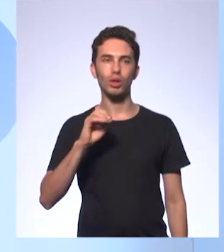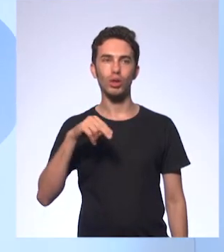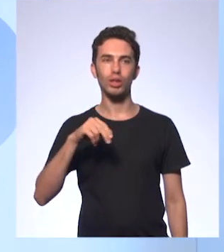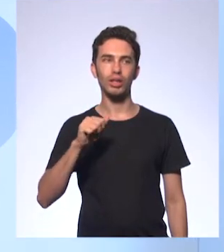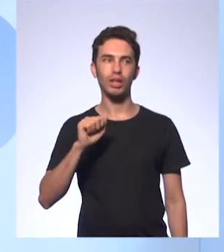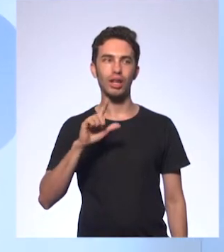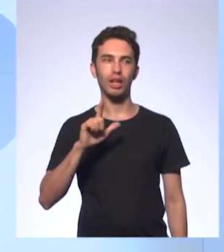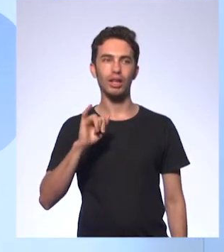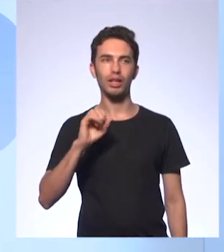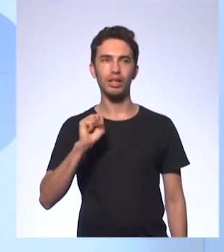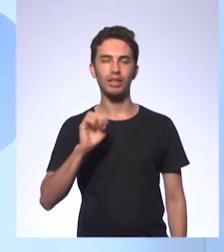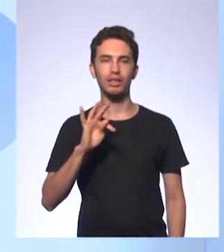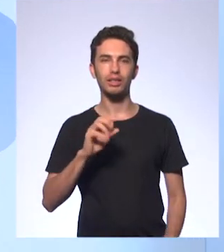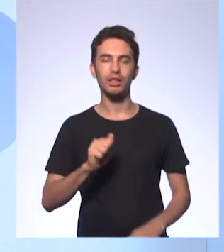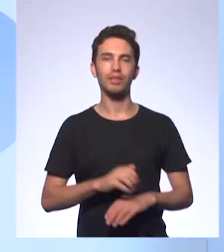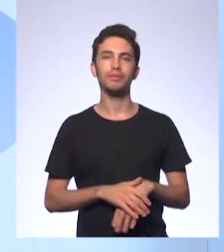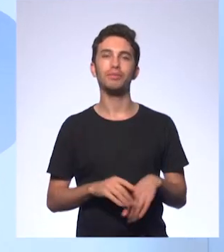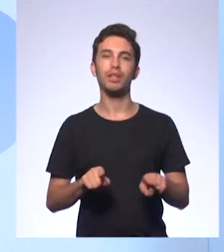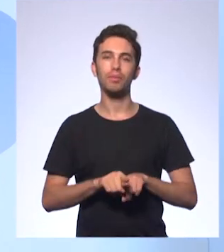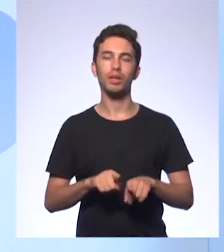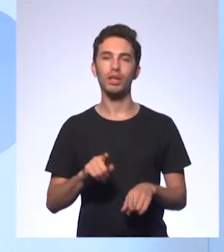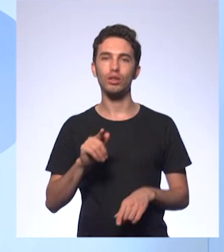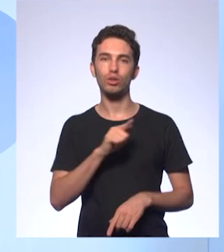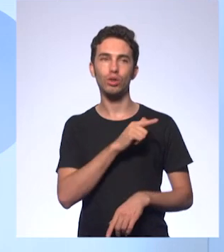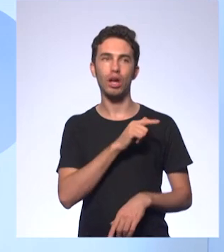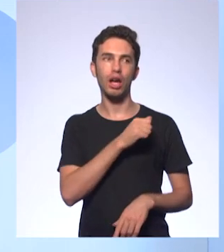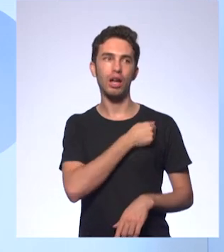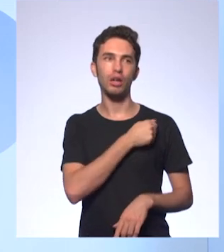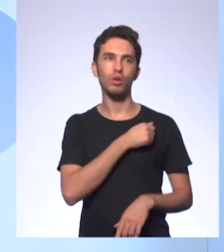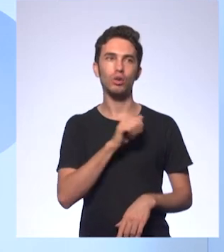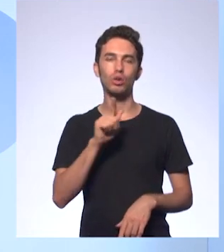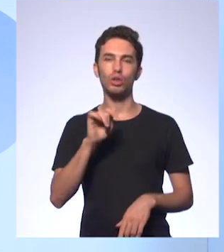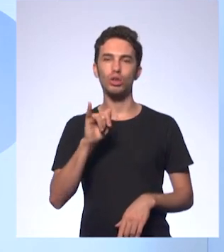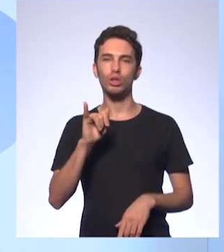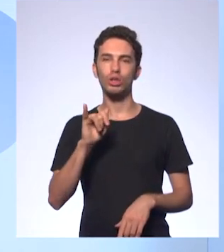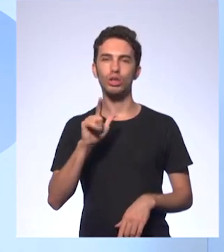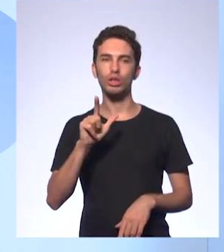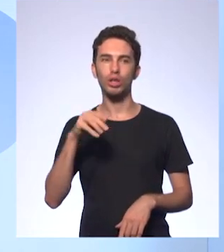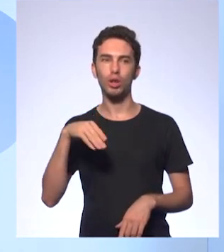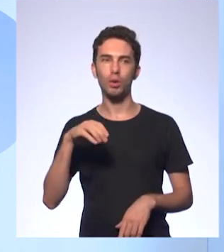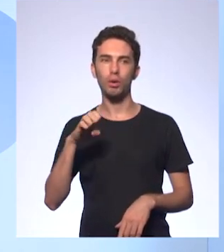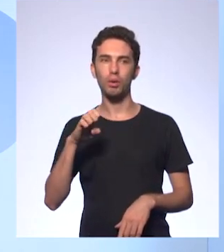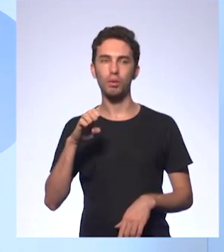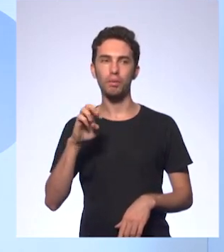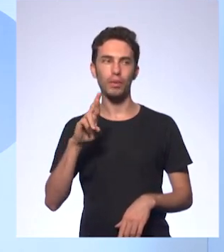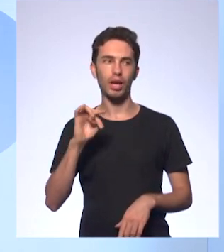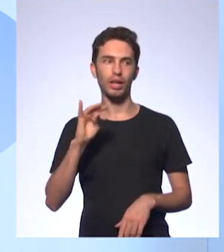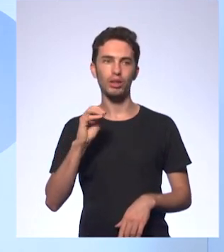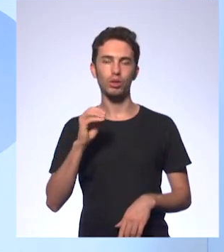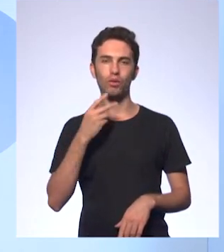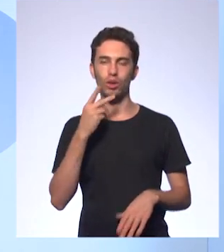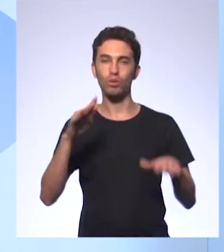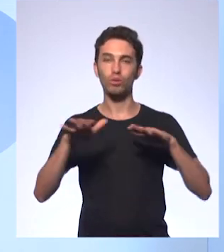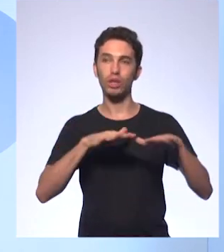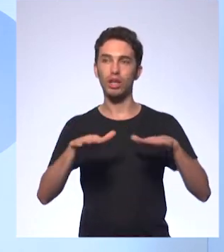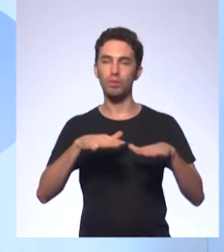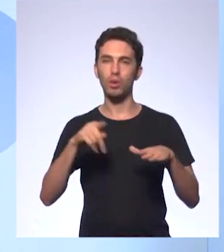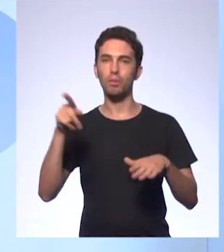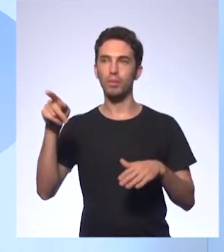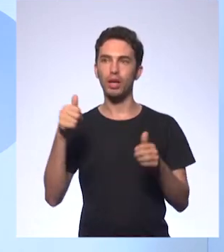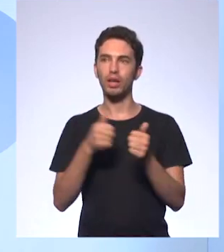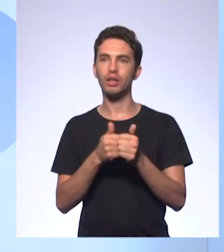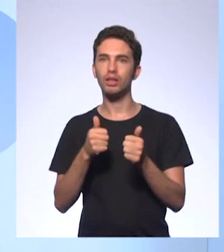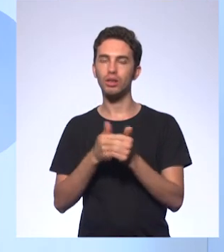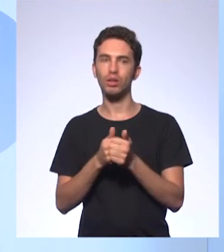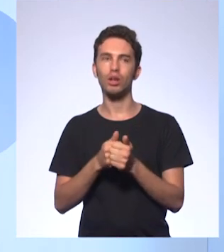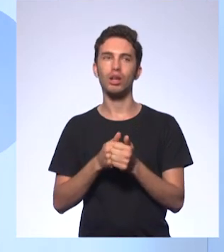aí. O aluno Gilberto colocou um tremor no Oceano Índico, próximo à costa de Sumatra, na Indonésia, provocou tsunami.